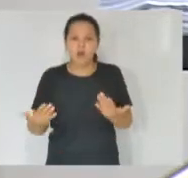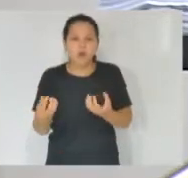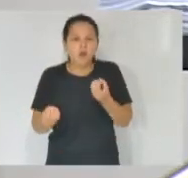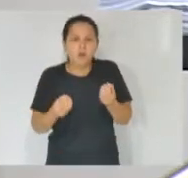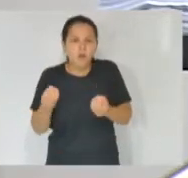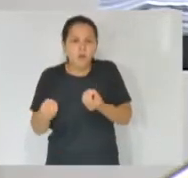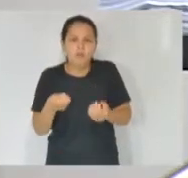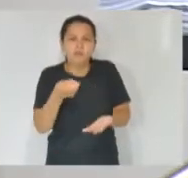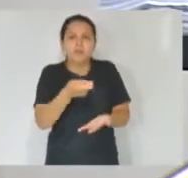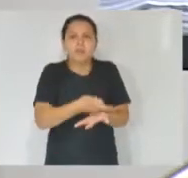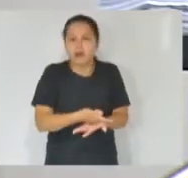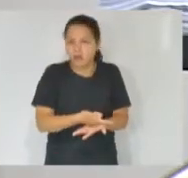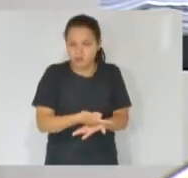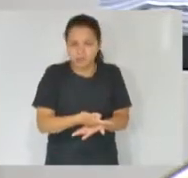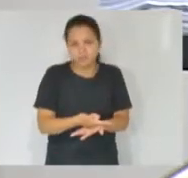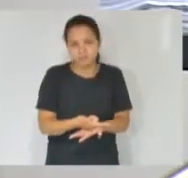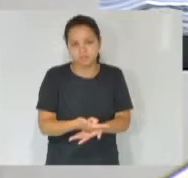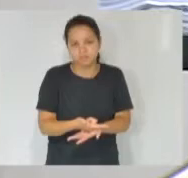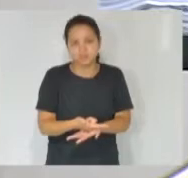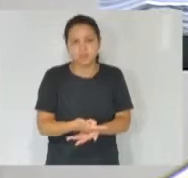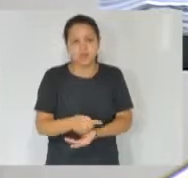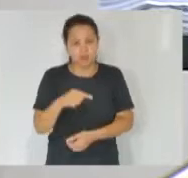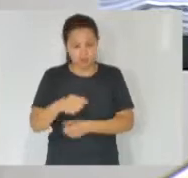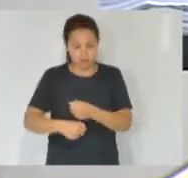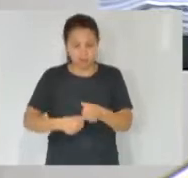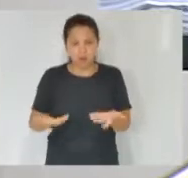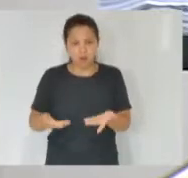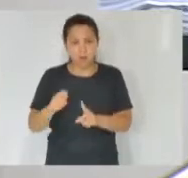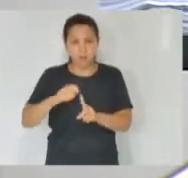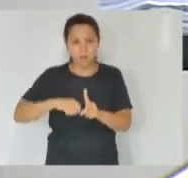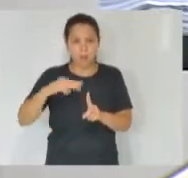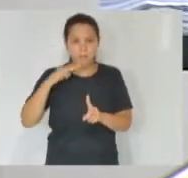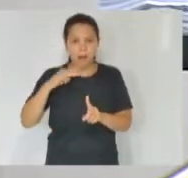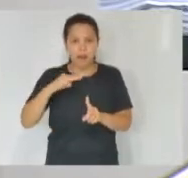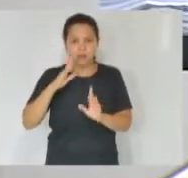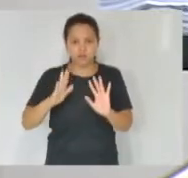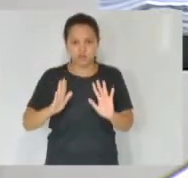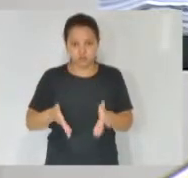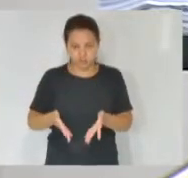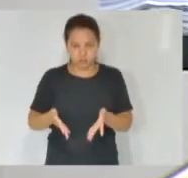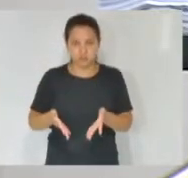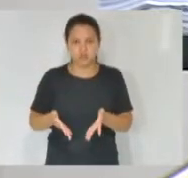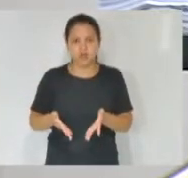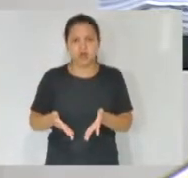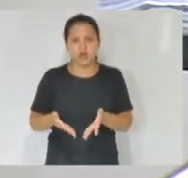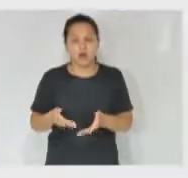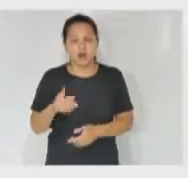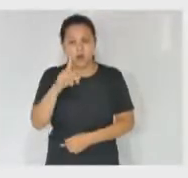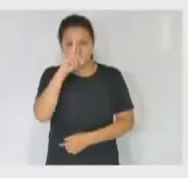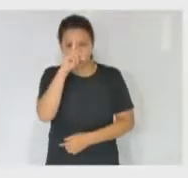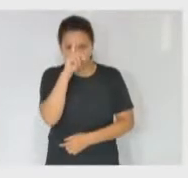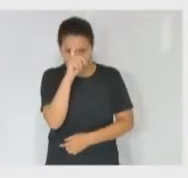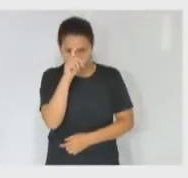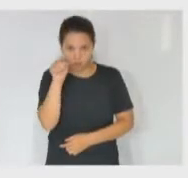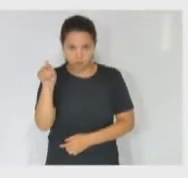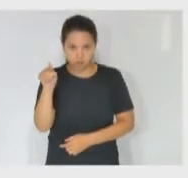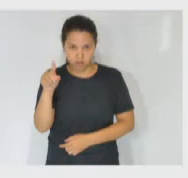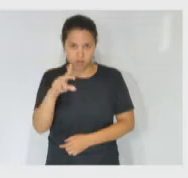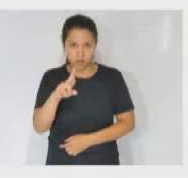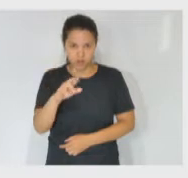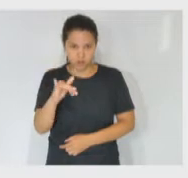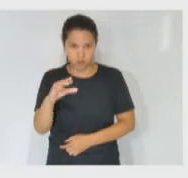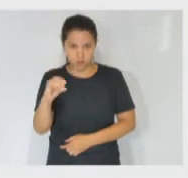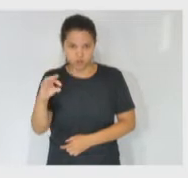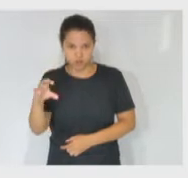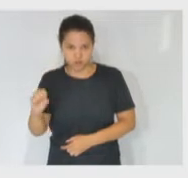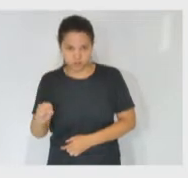de pagamento. E já estamos no mês de março. O Hospital Dom Bosco do Rio dos Cedros tem para receber mais de 500